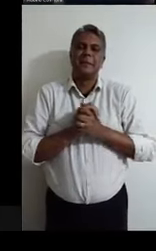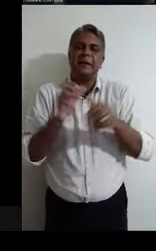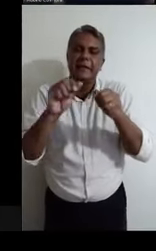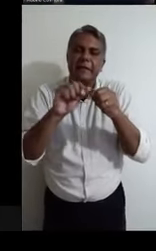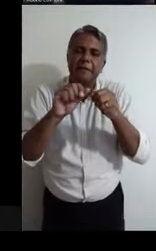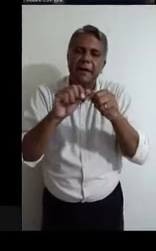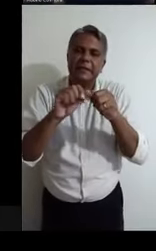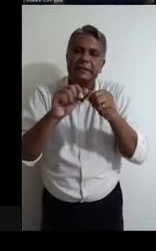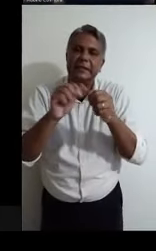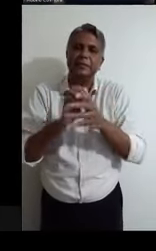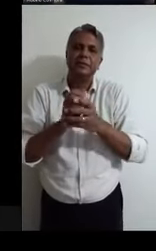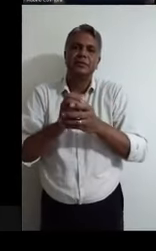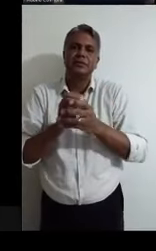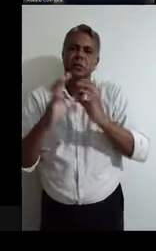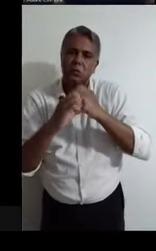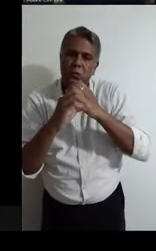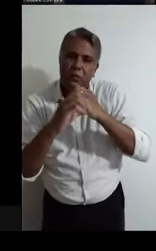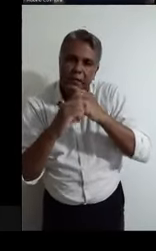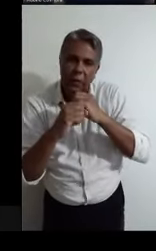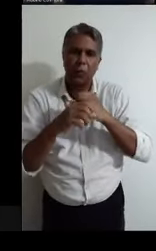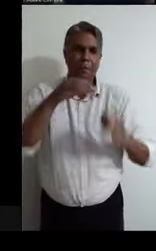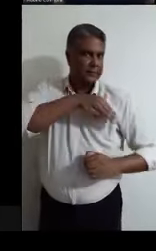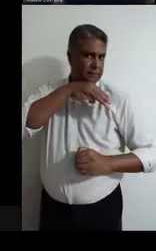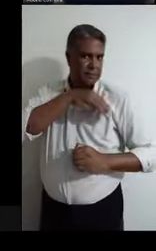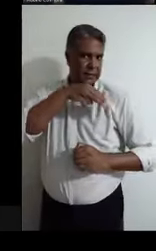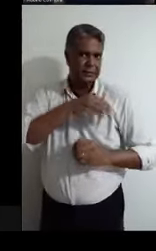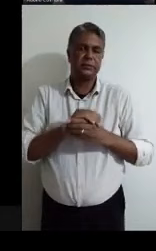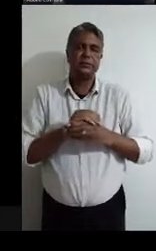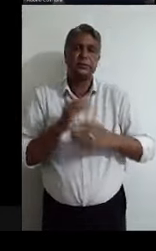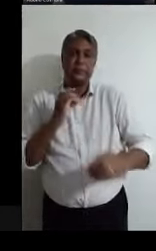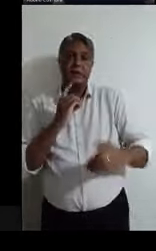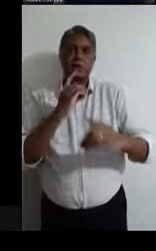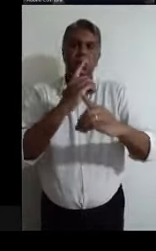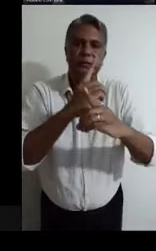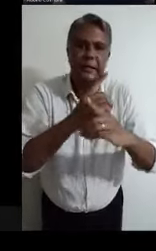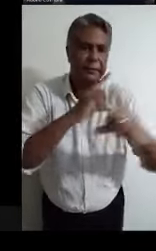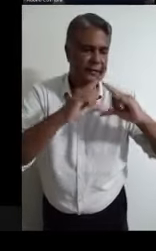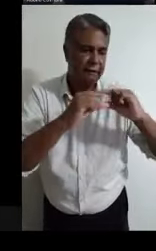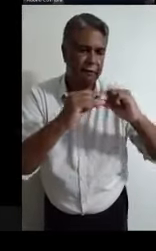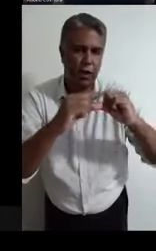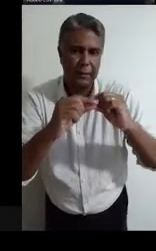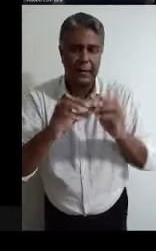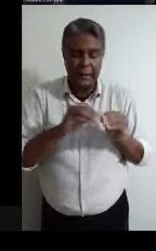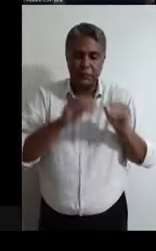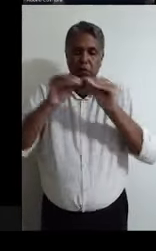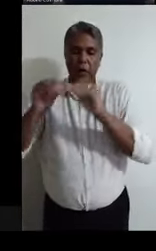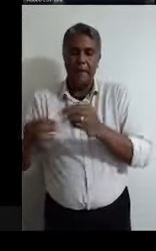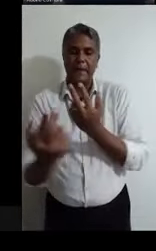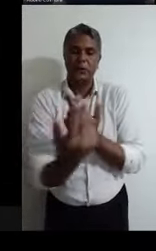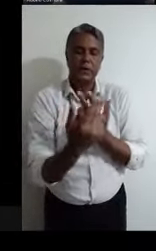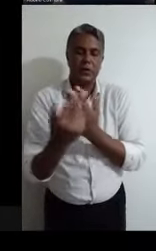que, fazendo uma simplificação algébrica, fica escrita finalmente na forma: o deslocamento é igual a